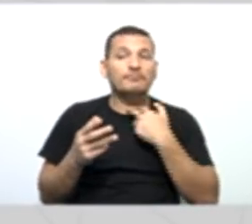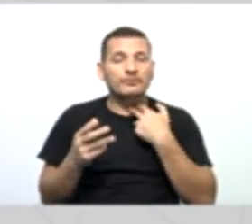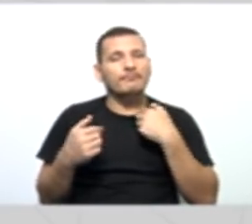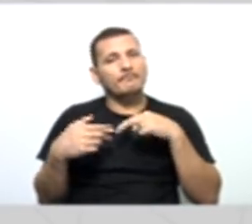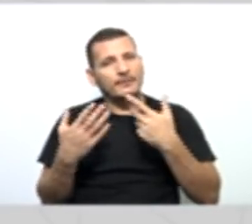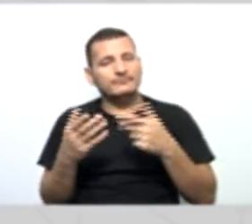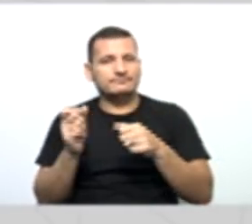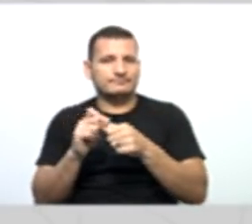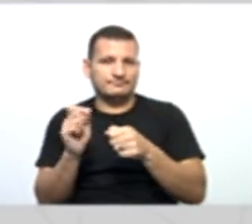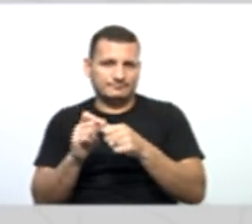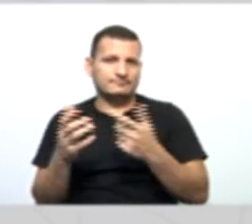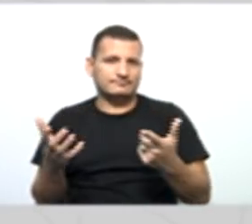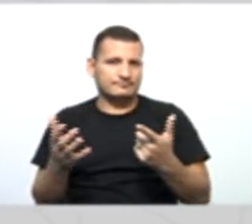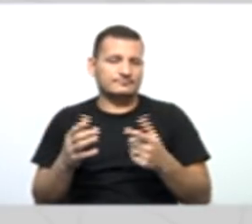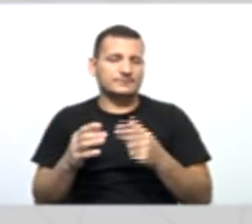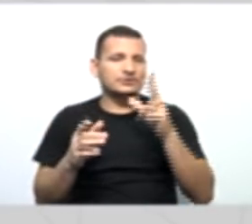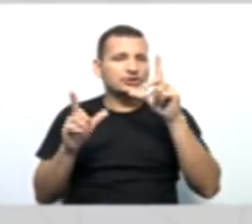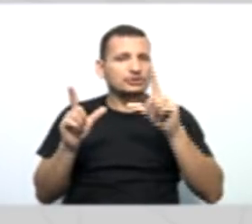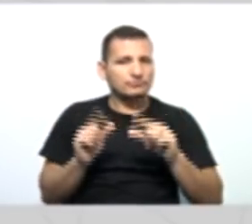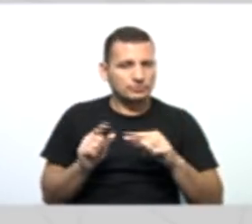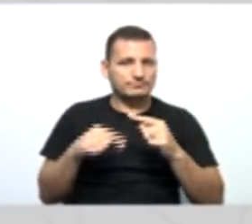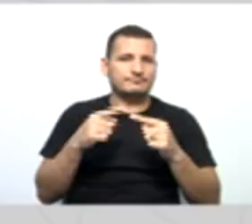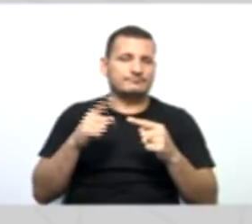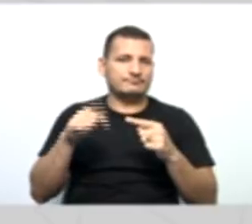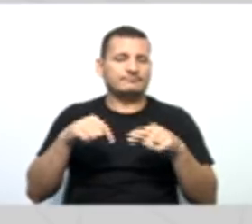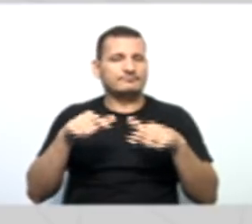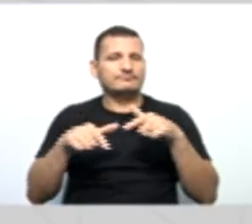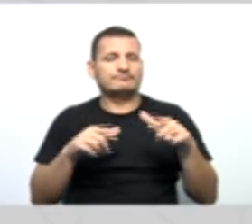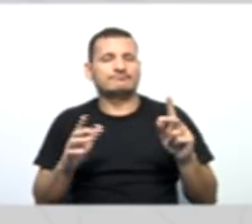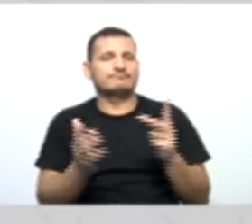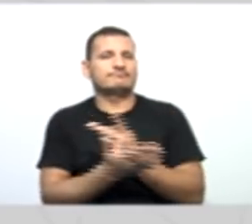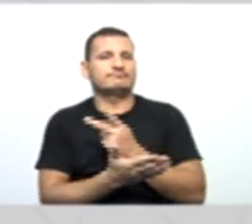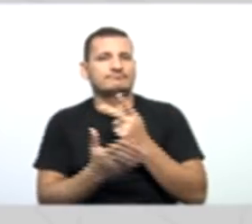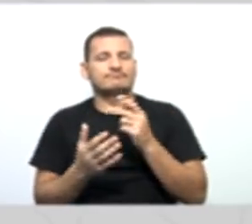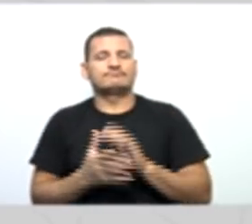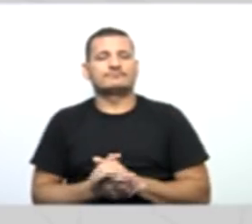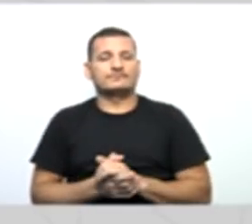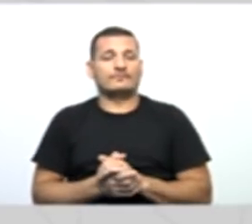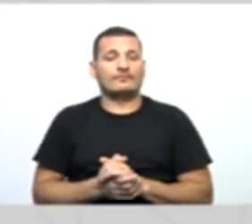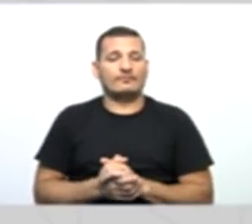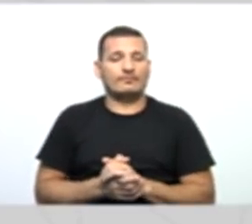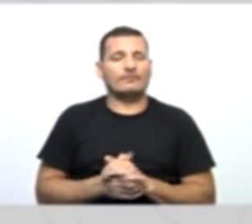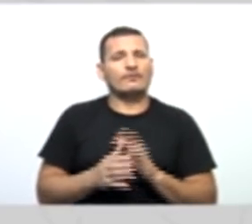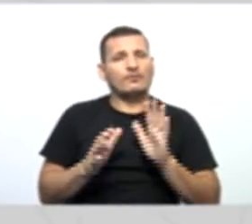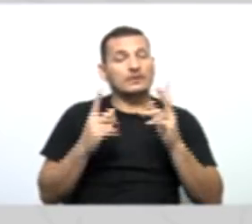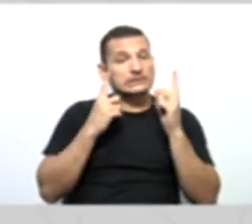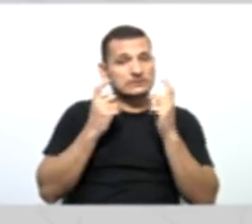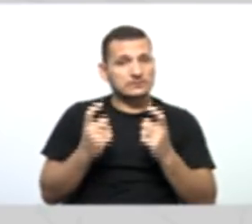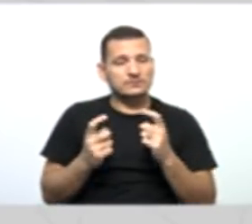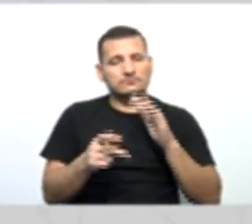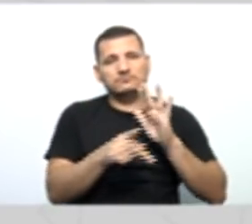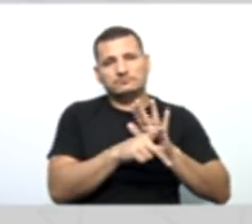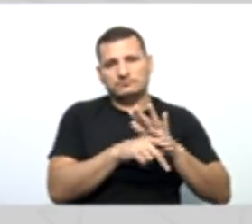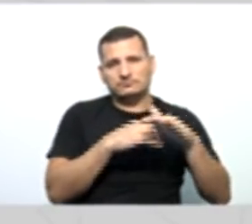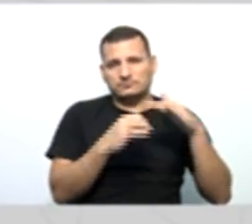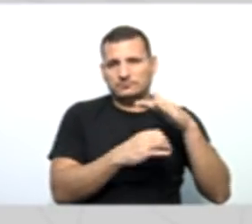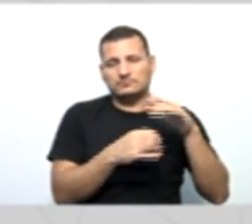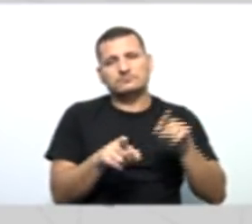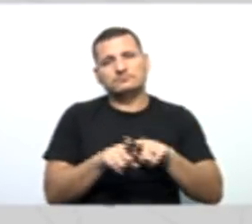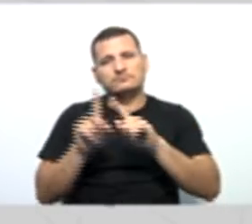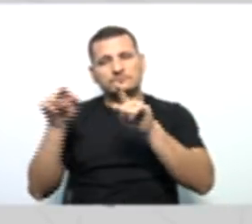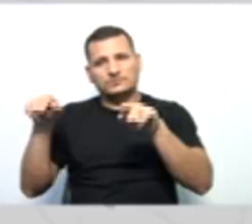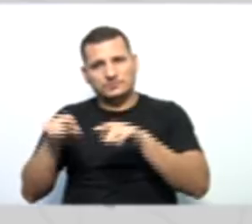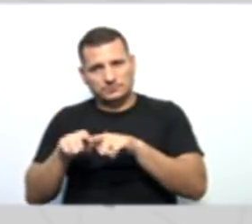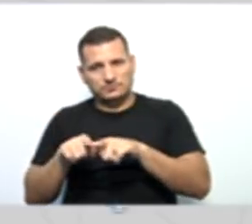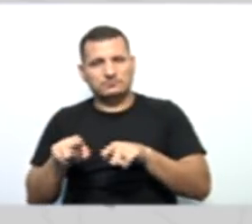Diminuir a ocorrência de acidente no trabalho. O objetivo que interessa aos empregadores e, claro, principalmente aos